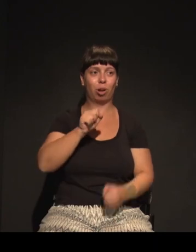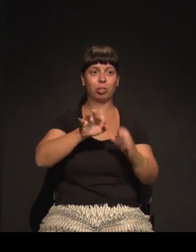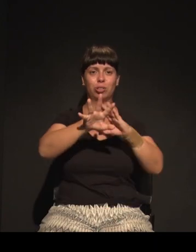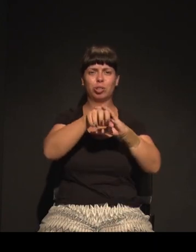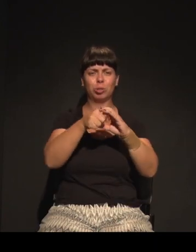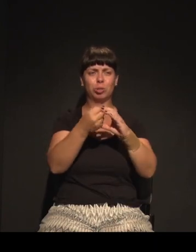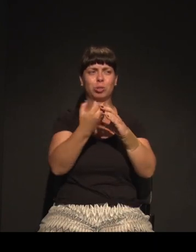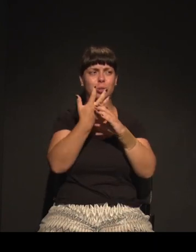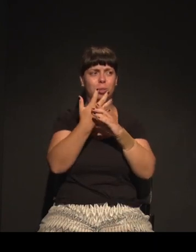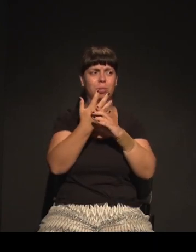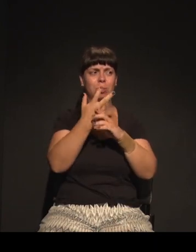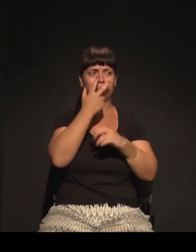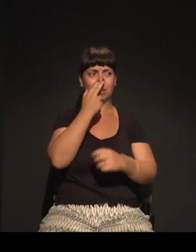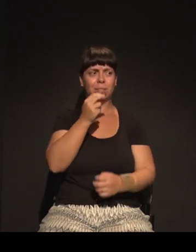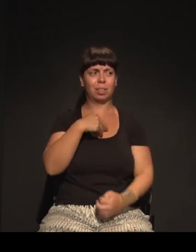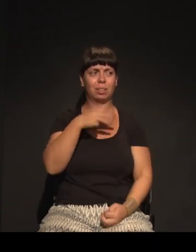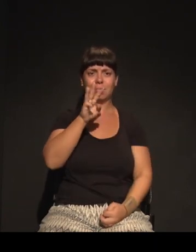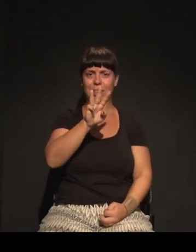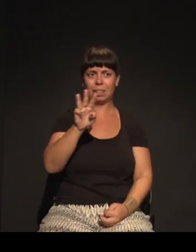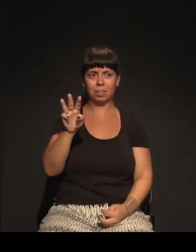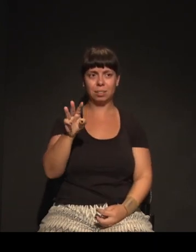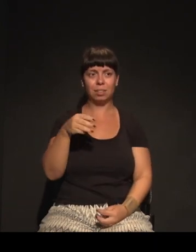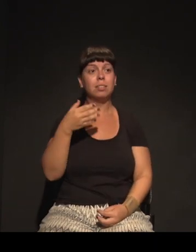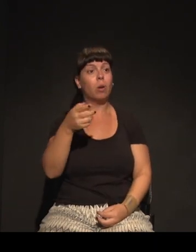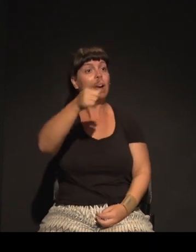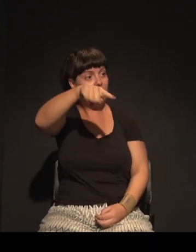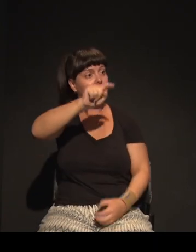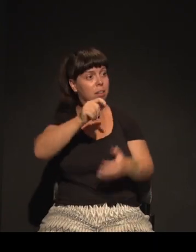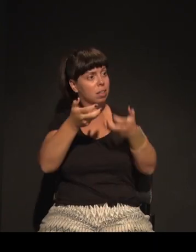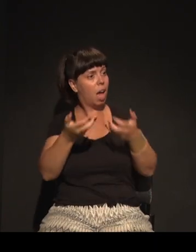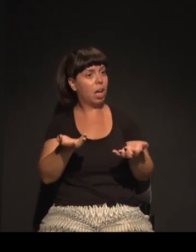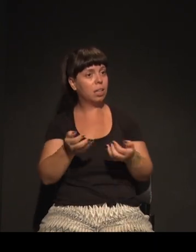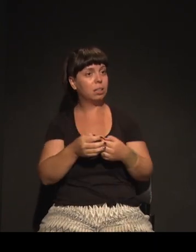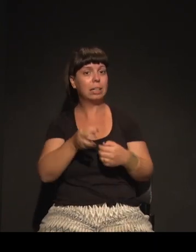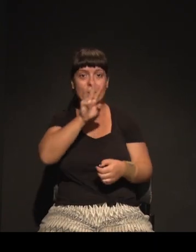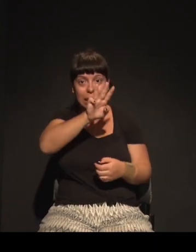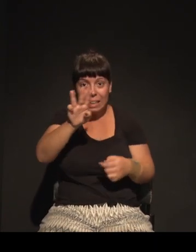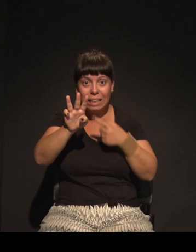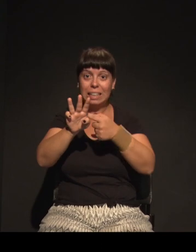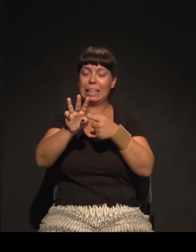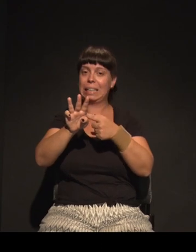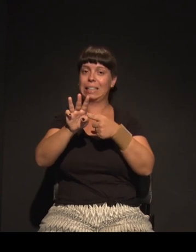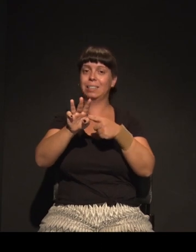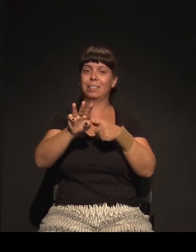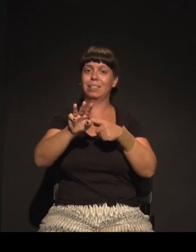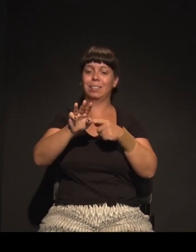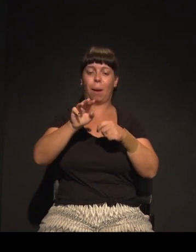que tem um site um link né não é isso que eles querem no link site